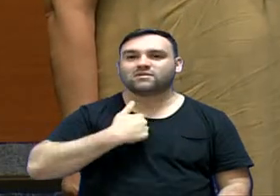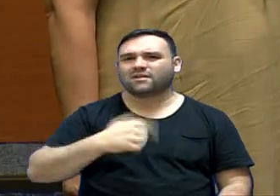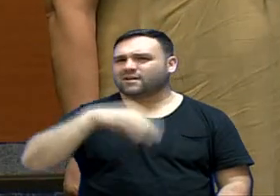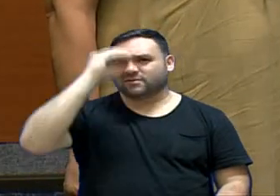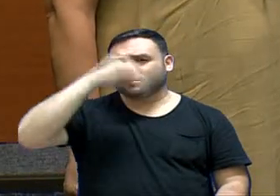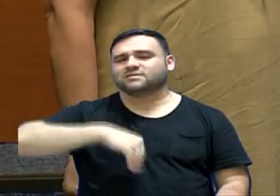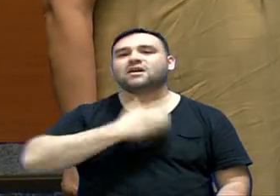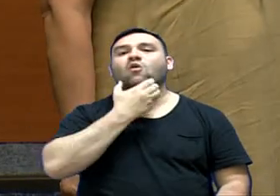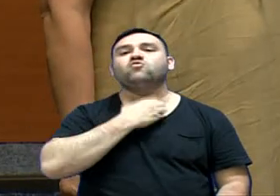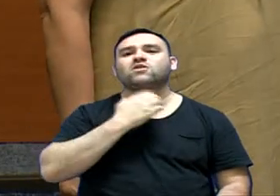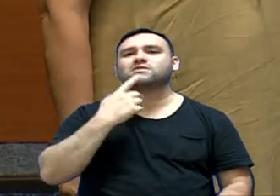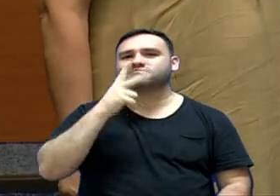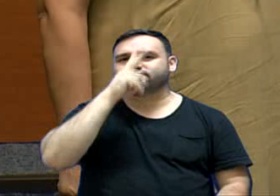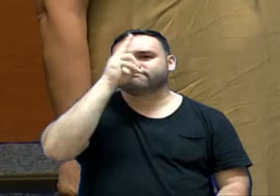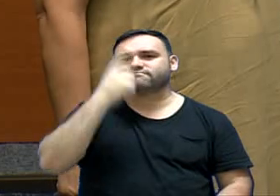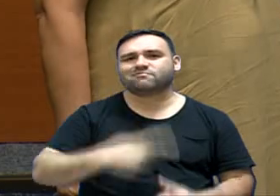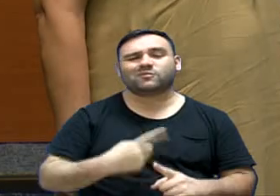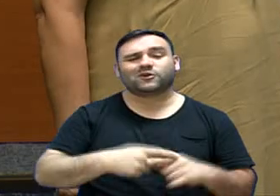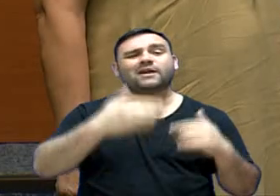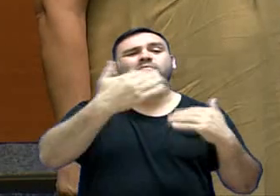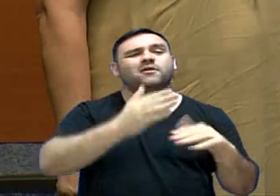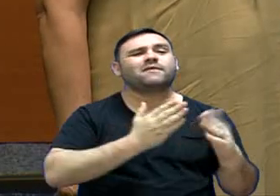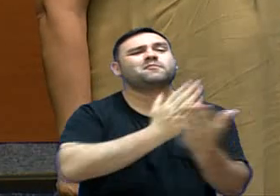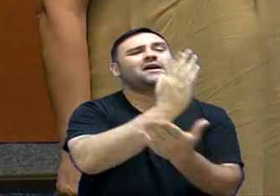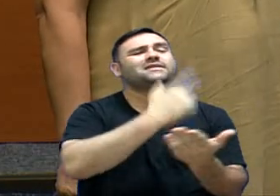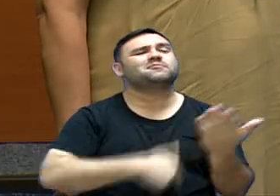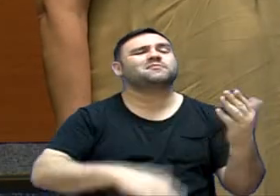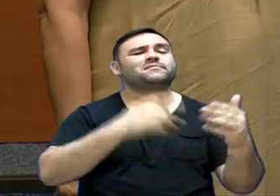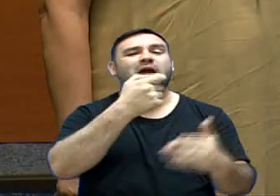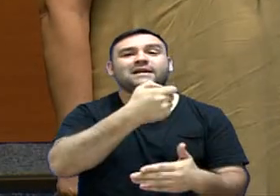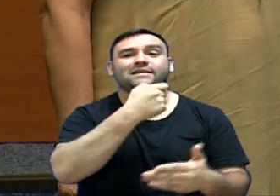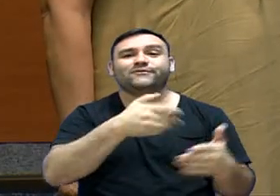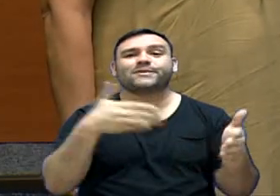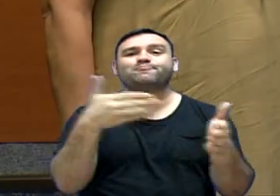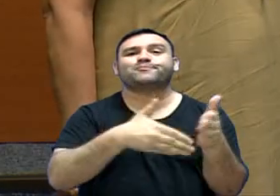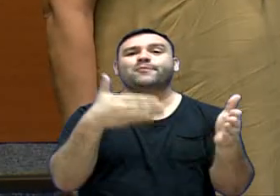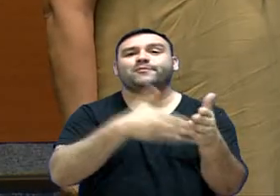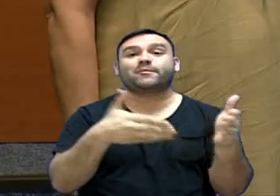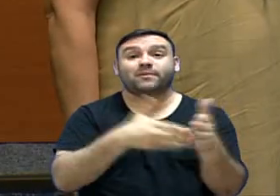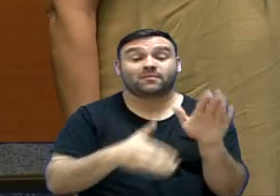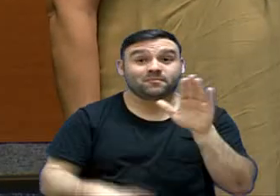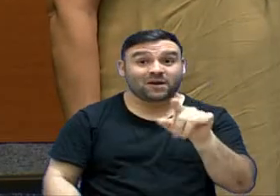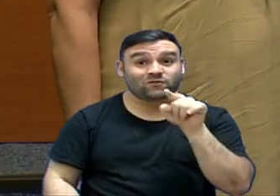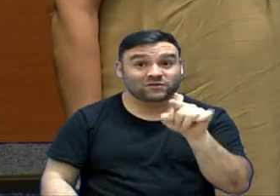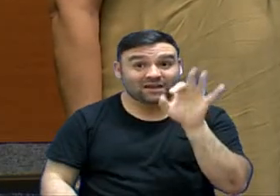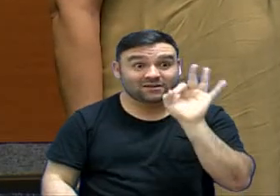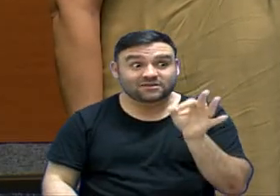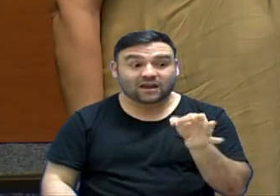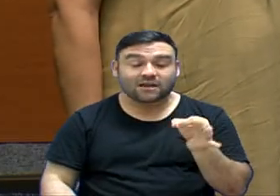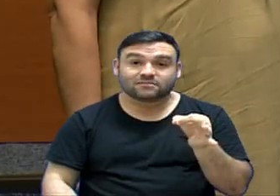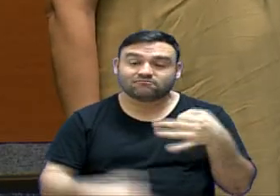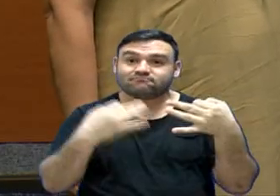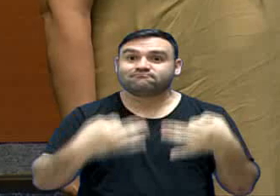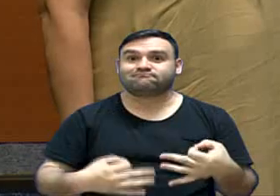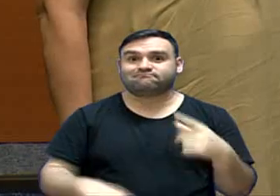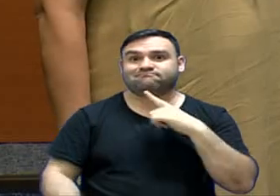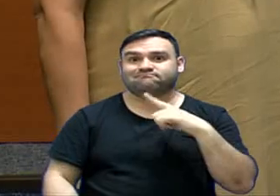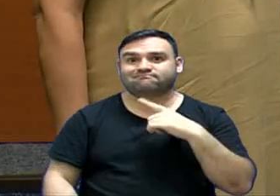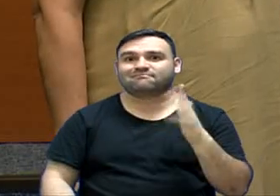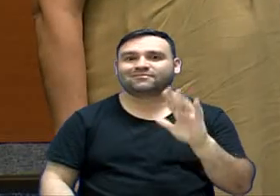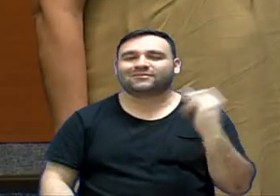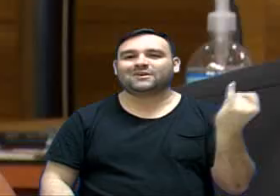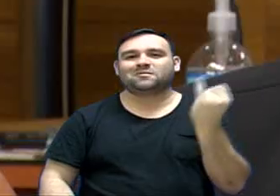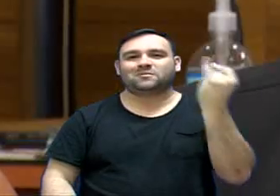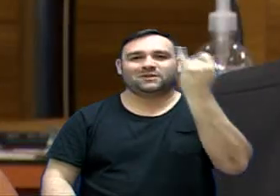ser otorrino. Porque não adiantava, você ia nas provas, na entrevista o pessoal barrava. Mas o senhor já tinha fama de ser correto. Olha a importância